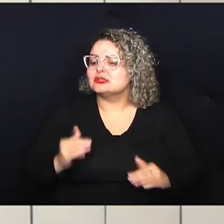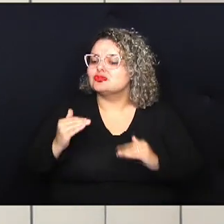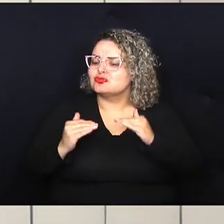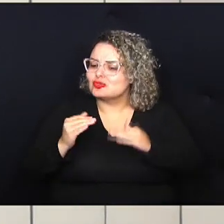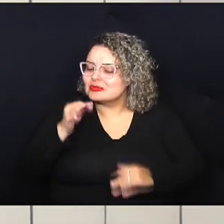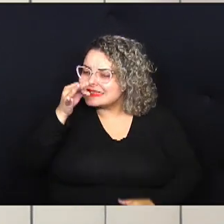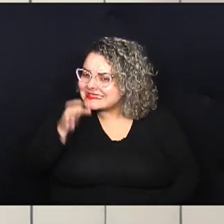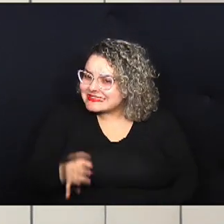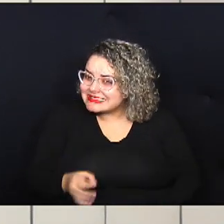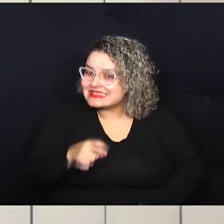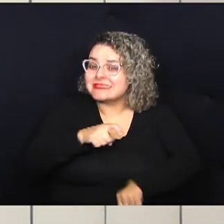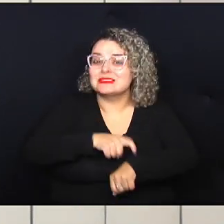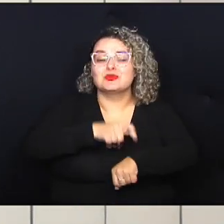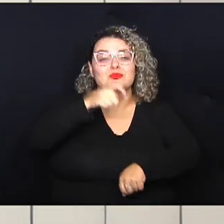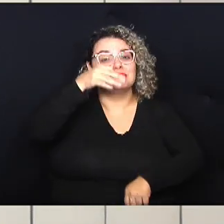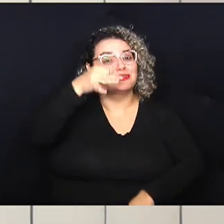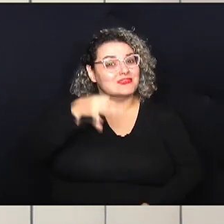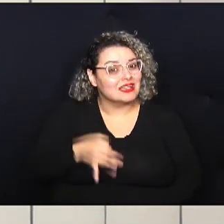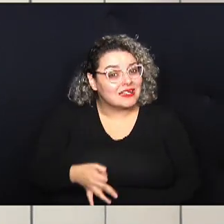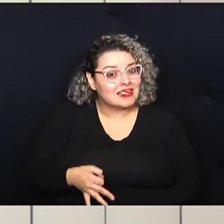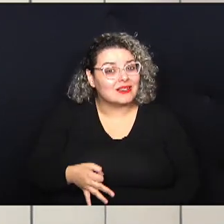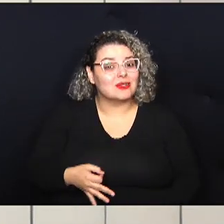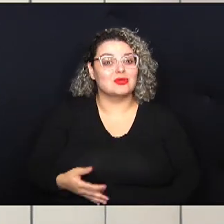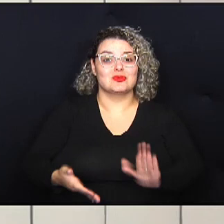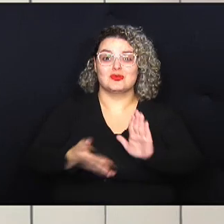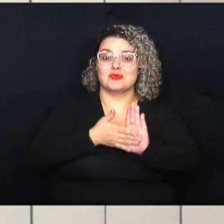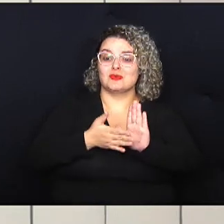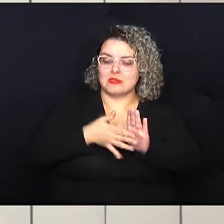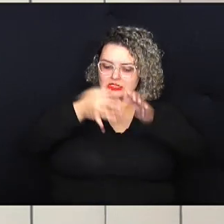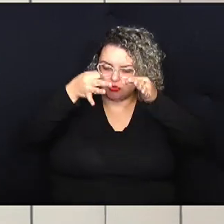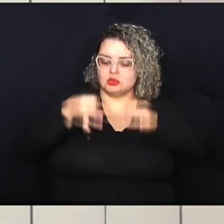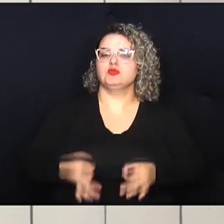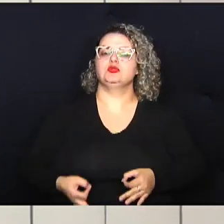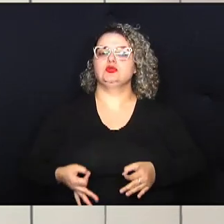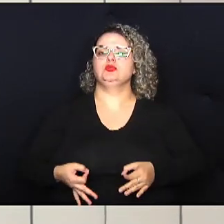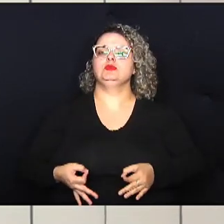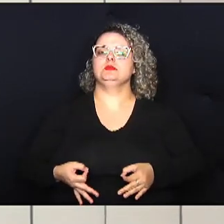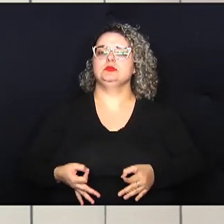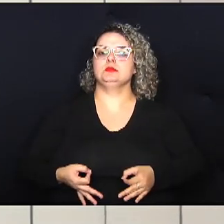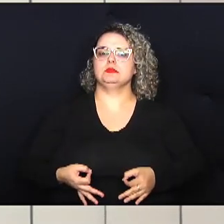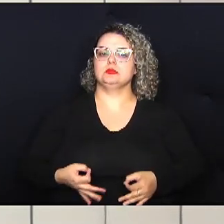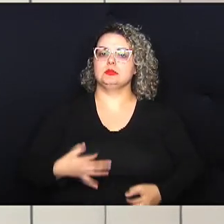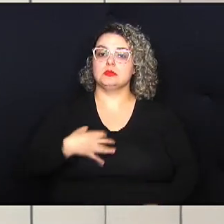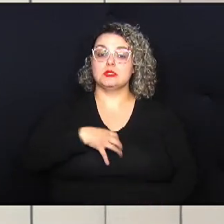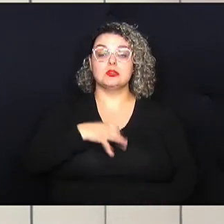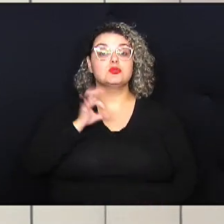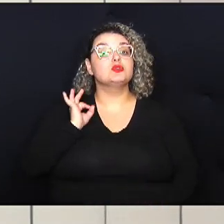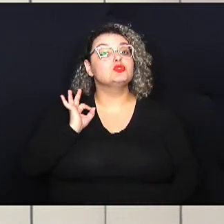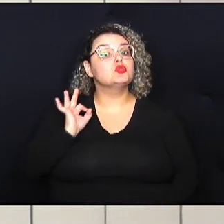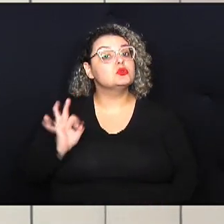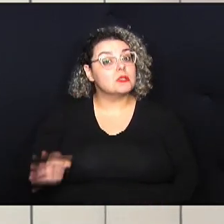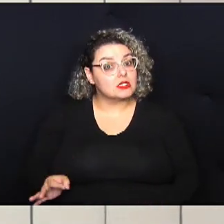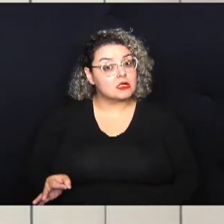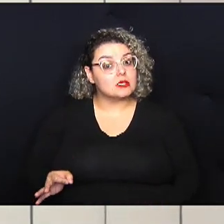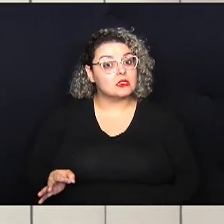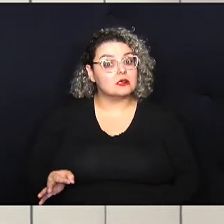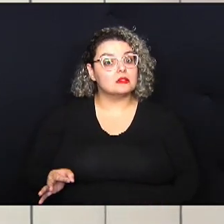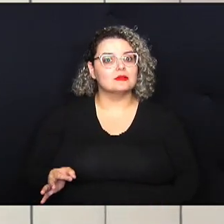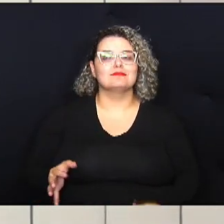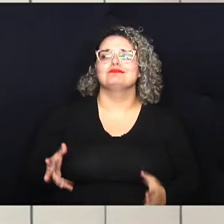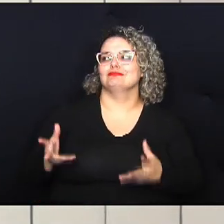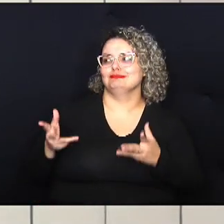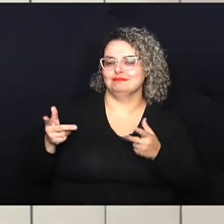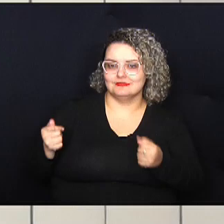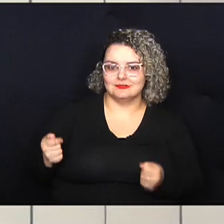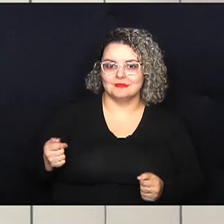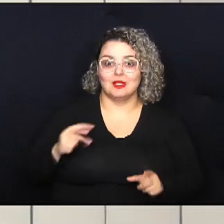no momento oportuno, com o propósito justo e de maneira correta. Incrível, e aí, né? Top. Ponto